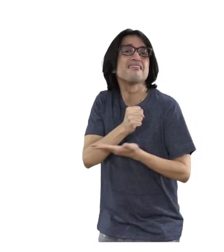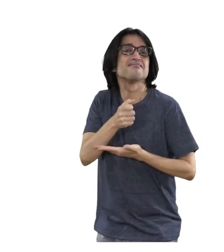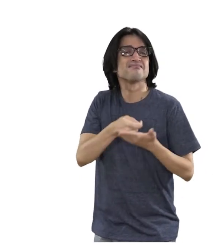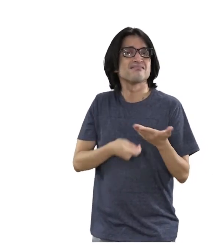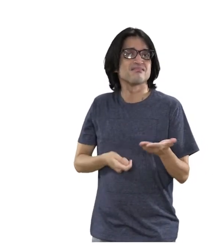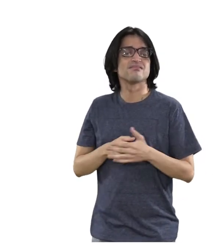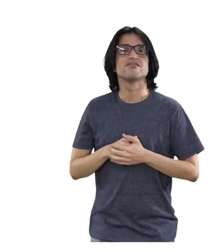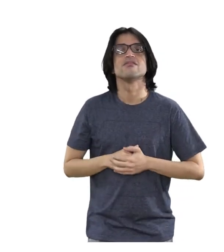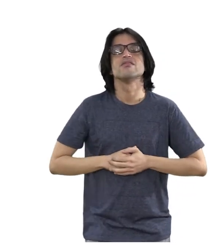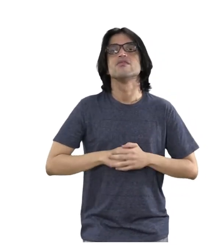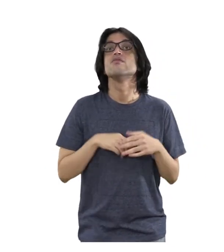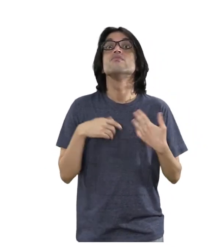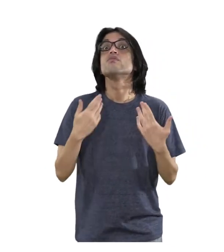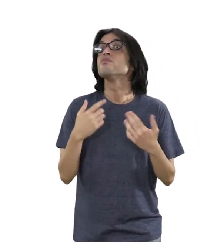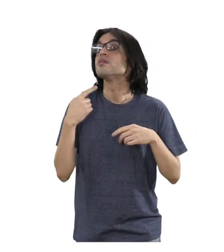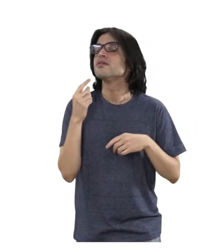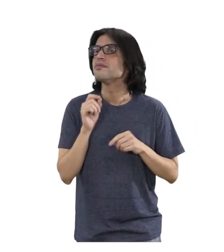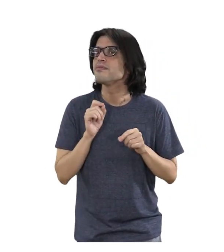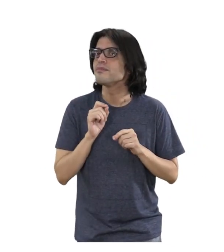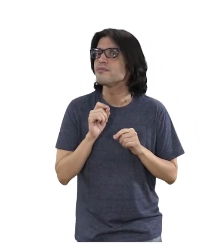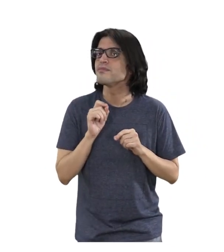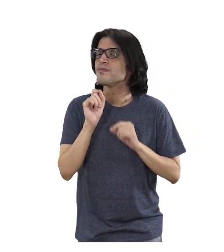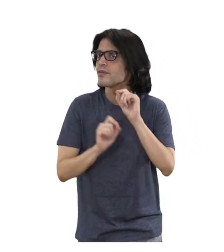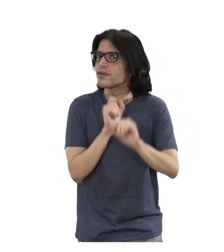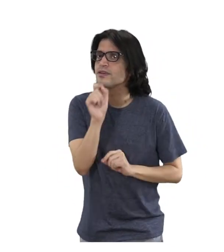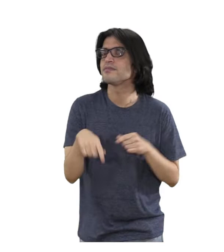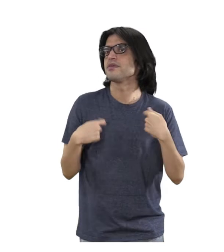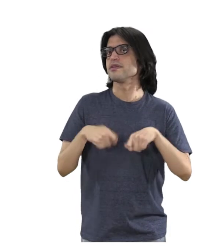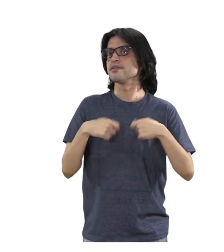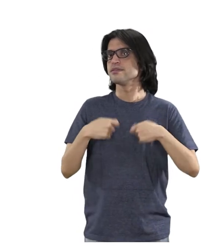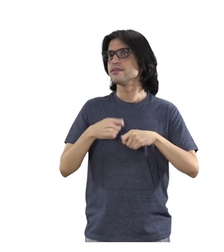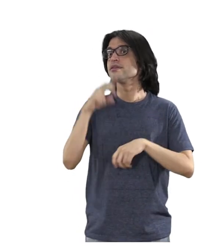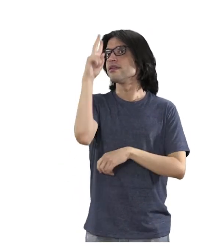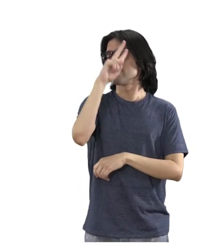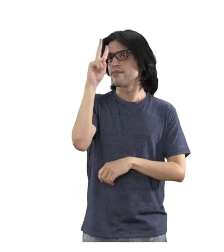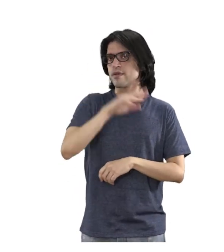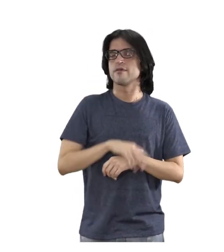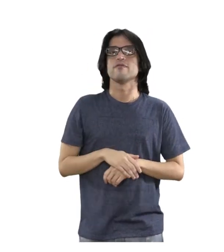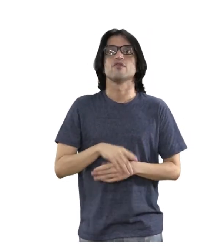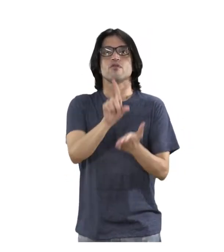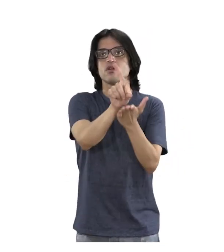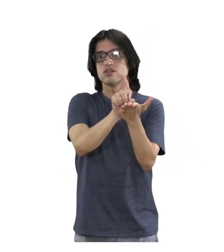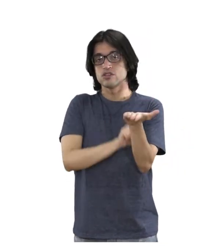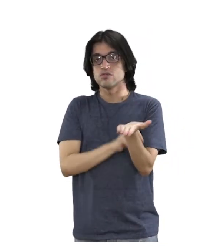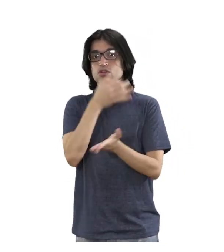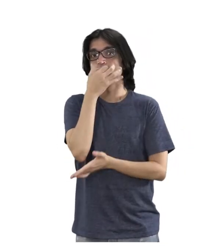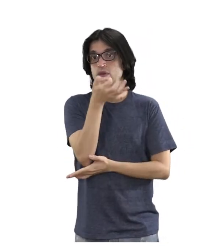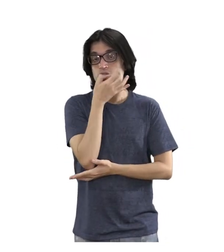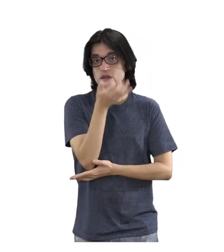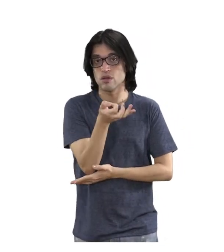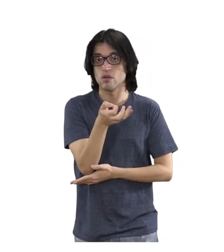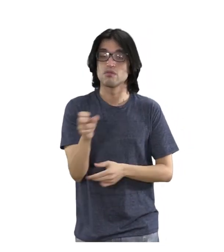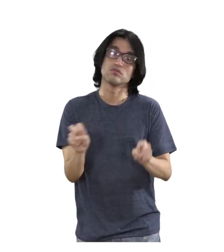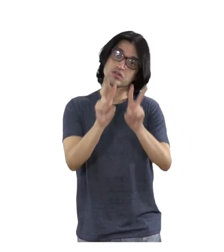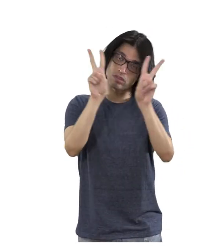lembrarmos, para não falhar na construção desse texto? O artigo de opinião pode tratar de temas da atualidade,